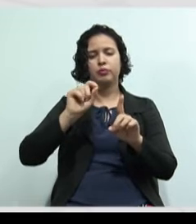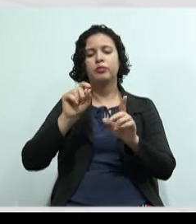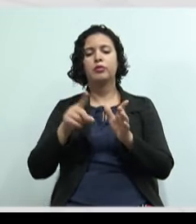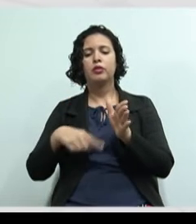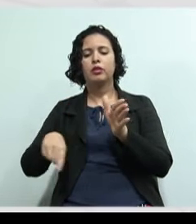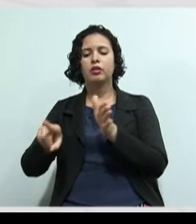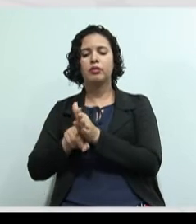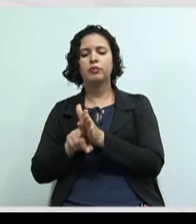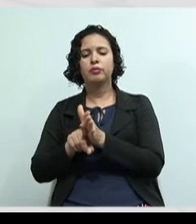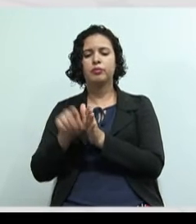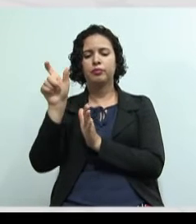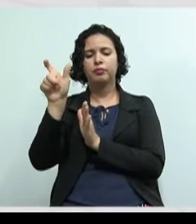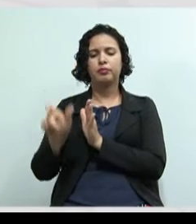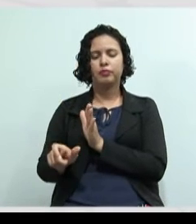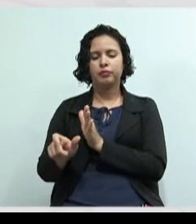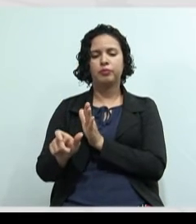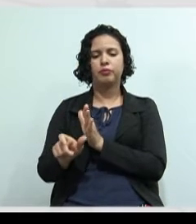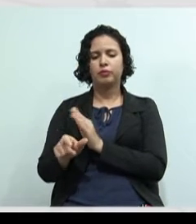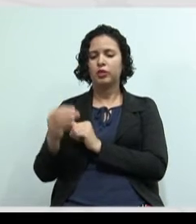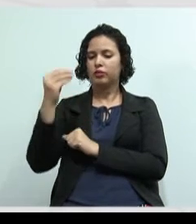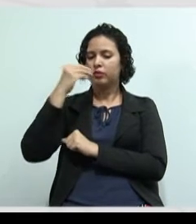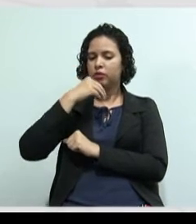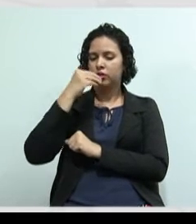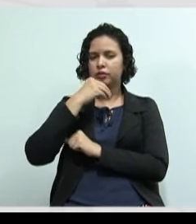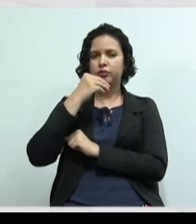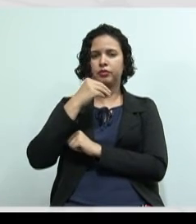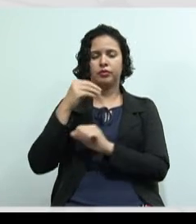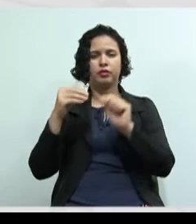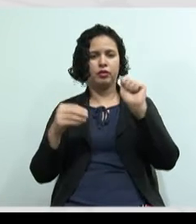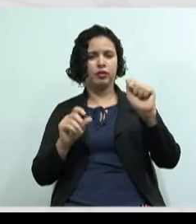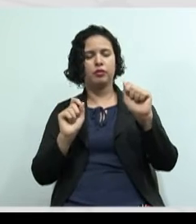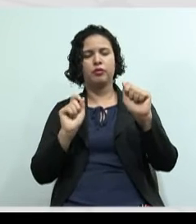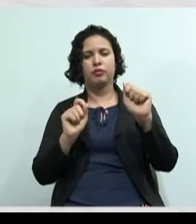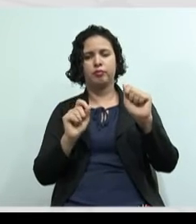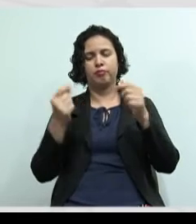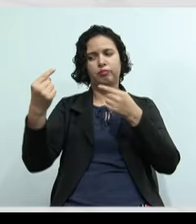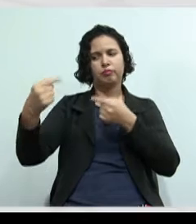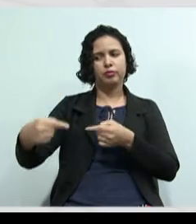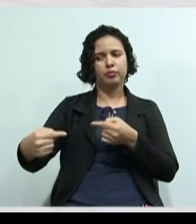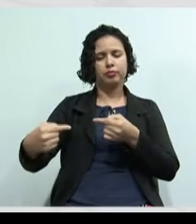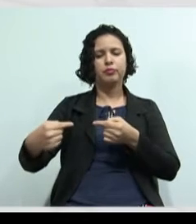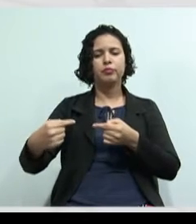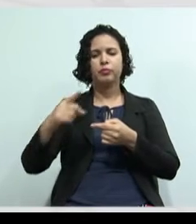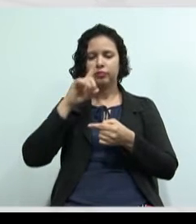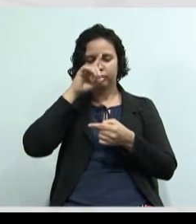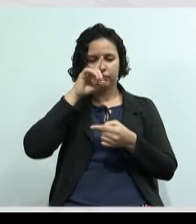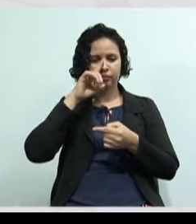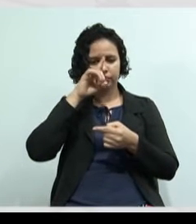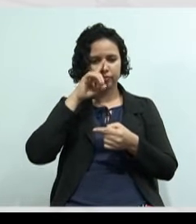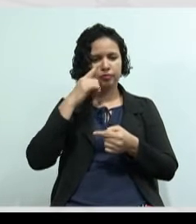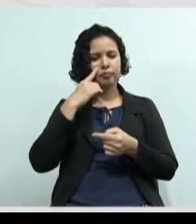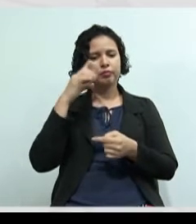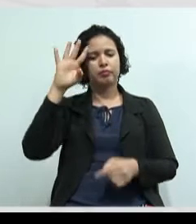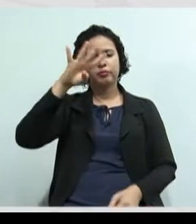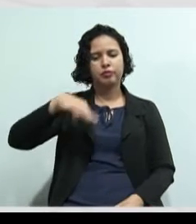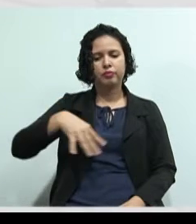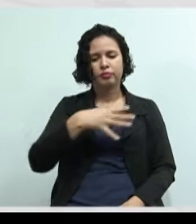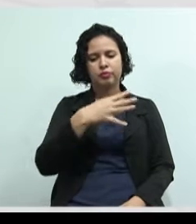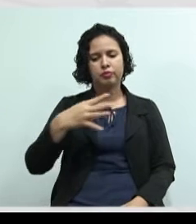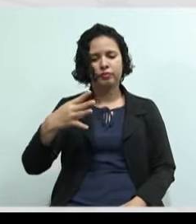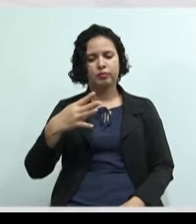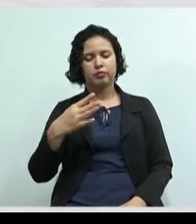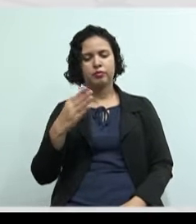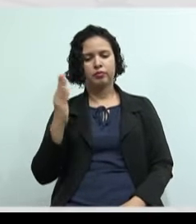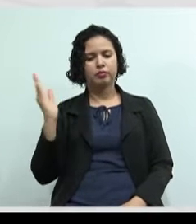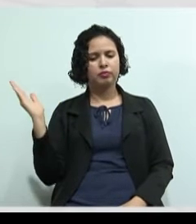fraquezas e o A de ameaças. Vou te explicar cada uma delas, é só você olhar aqui, ó, os fatores que ajudam, os